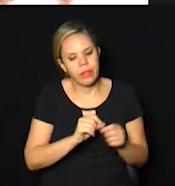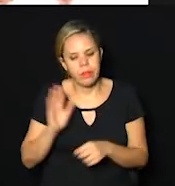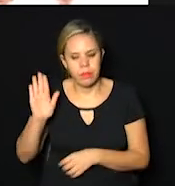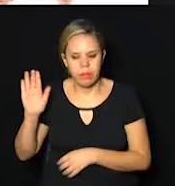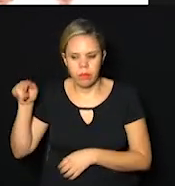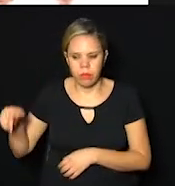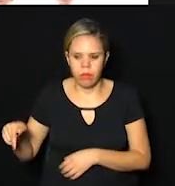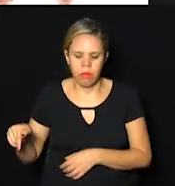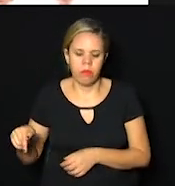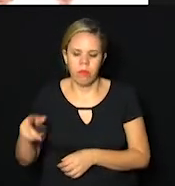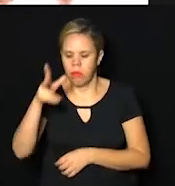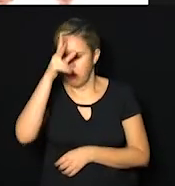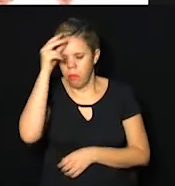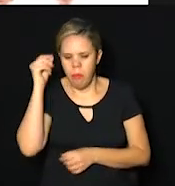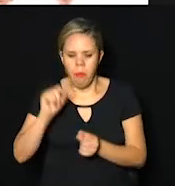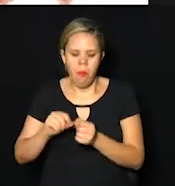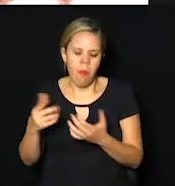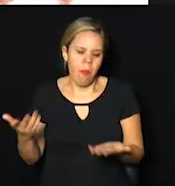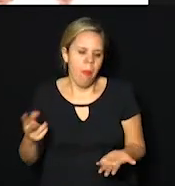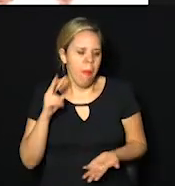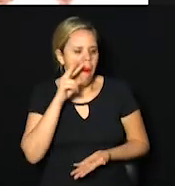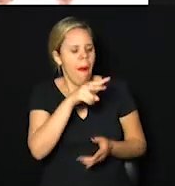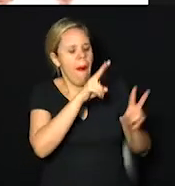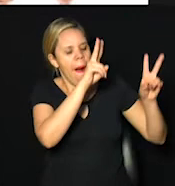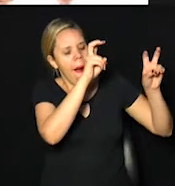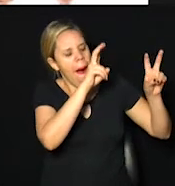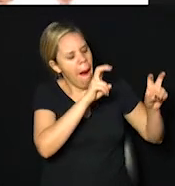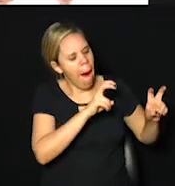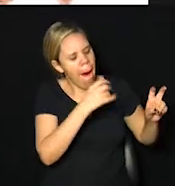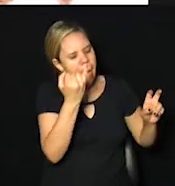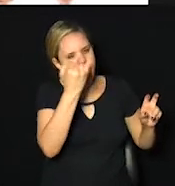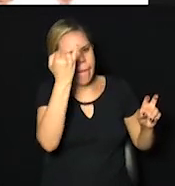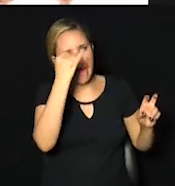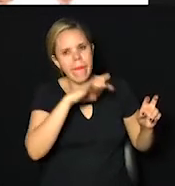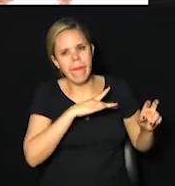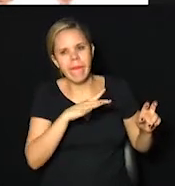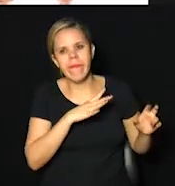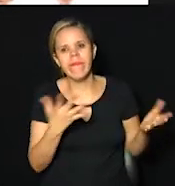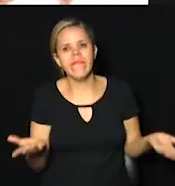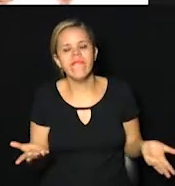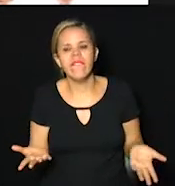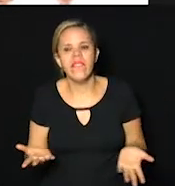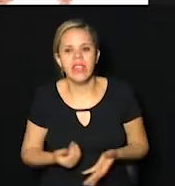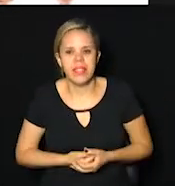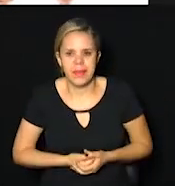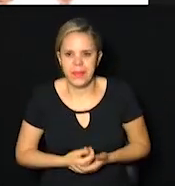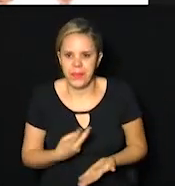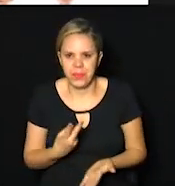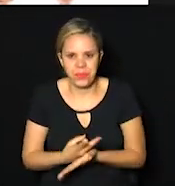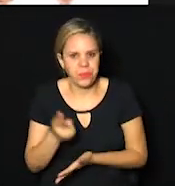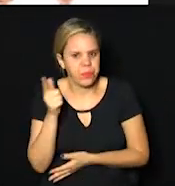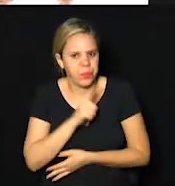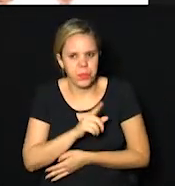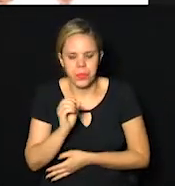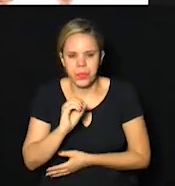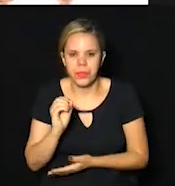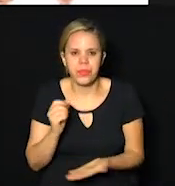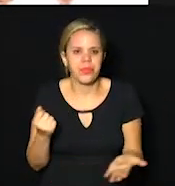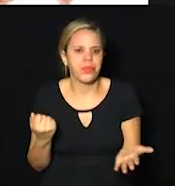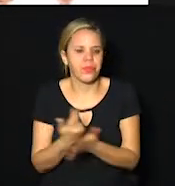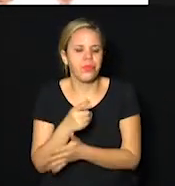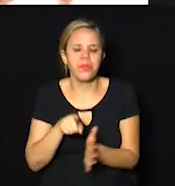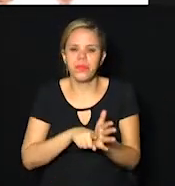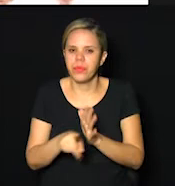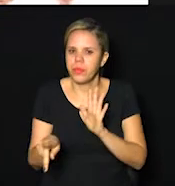a prefeito fez, você vê lá alguns temas que são importantes para a cidade, e mesmo você não conseguindo comprar uma pesquisa própria, você